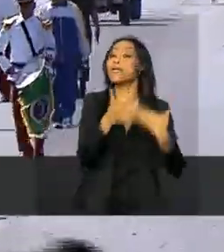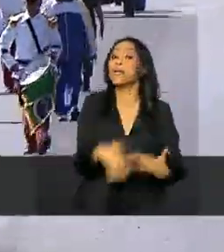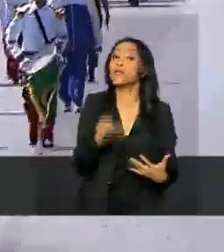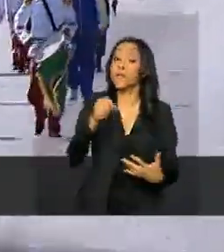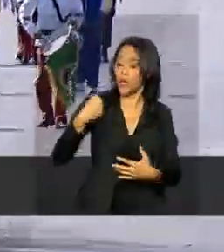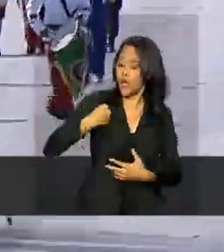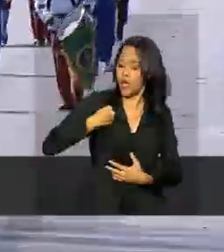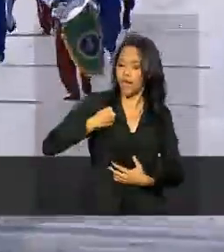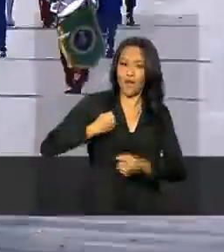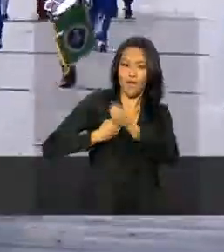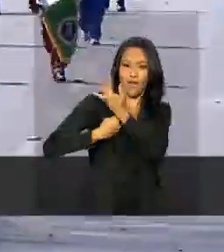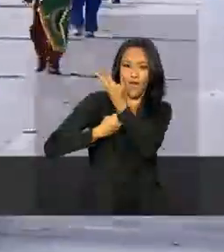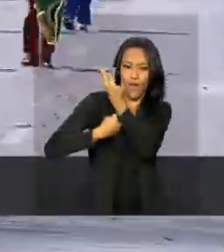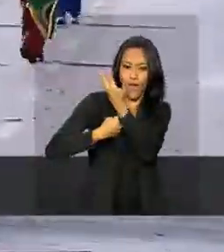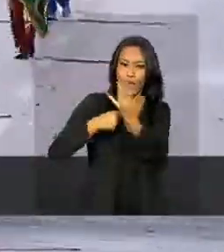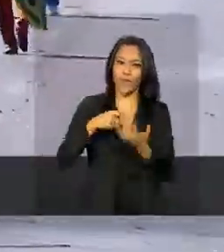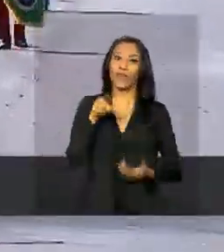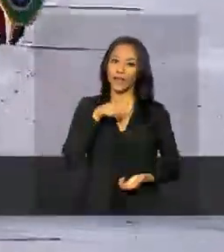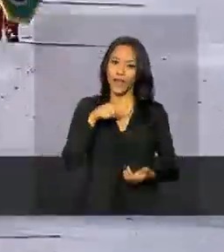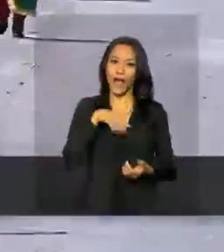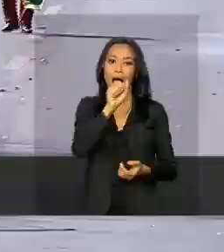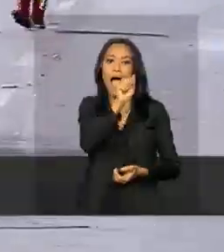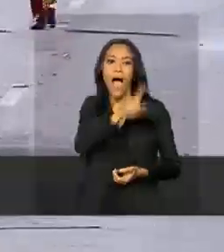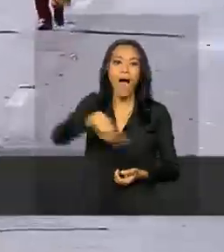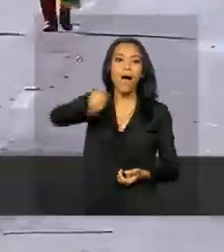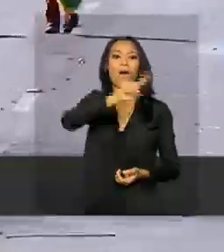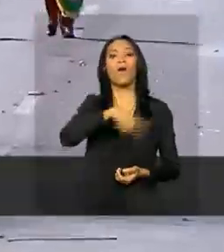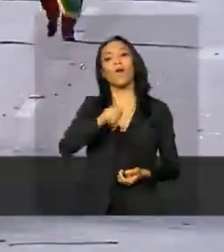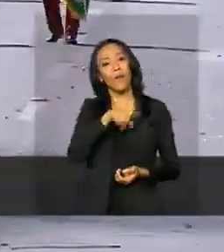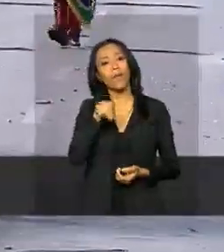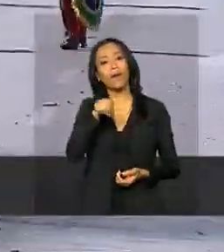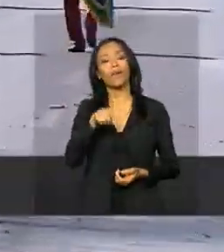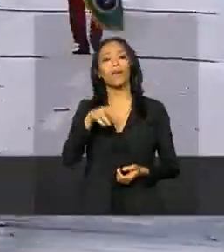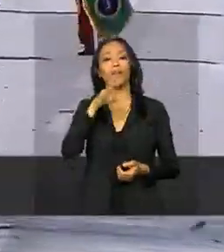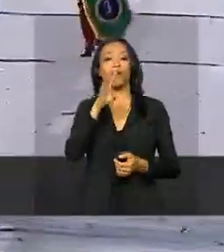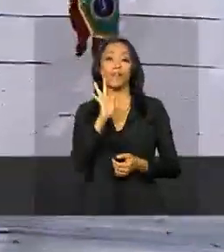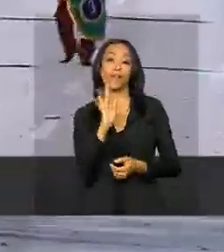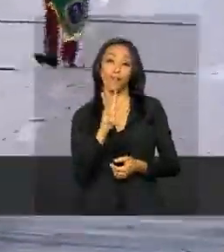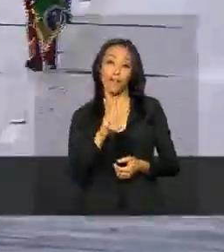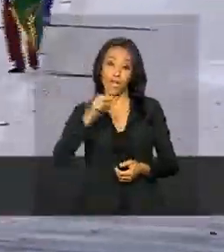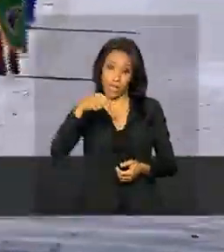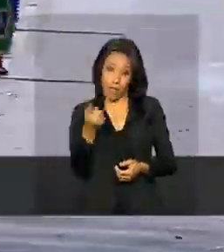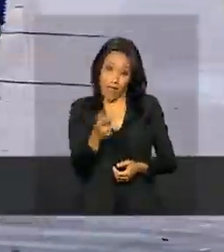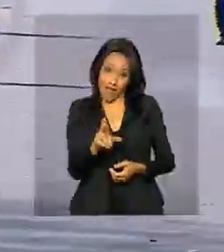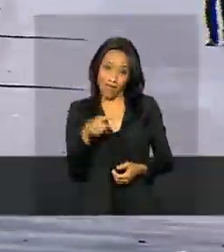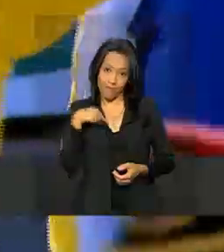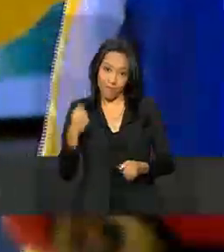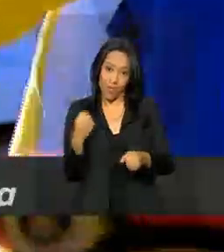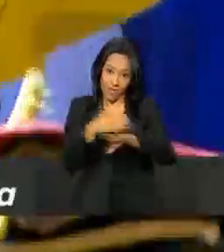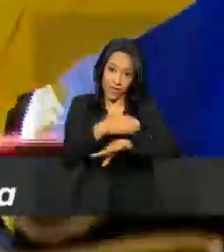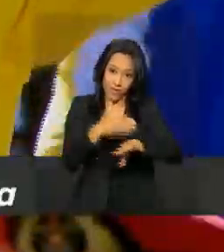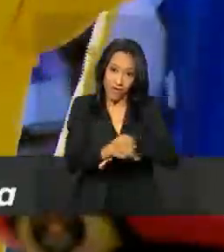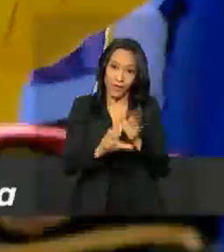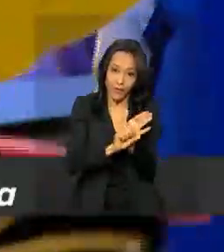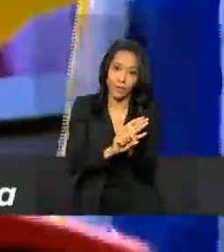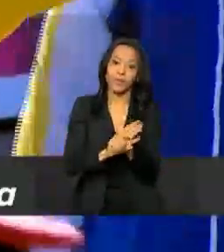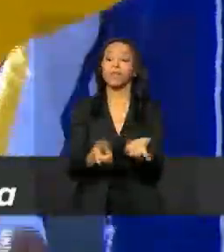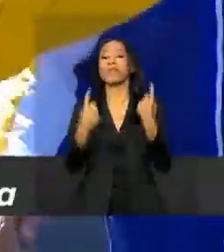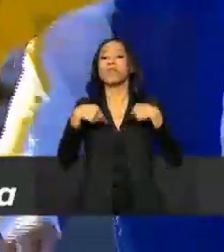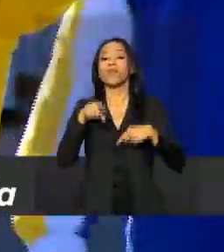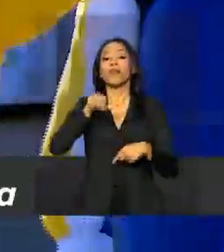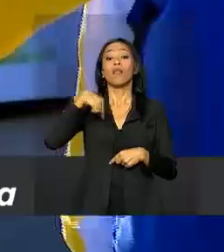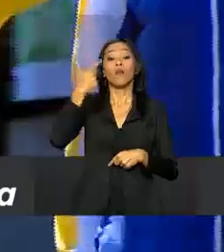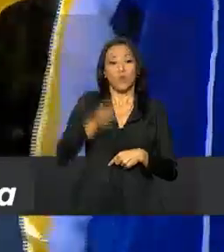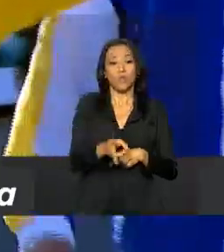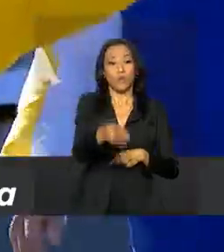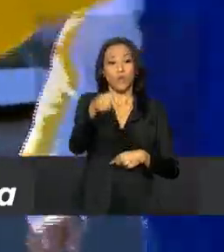em @TVNBR, Coronel Demutti. E por último, nós vemos ali no segundo plano a